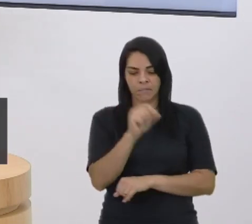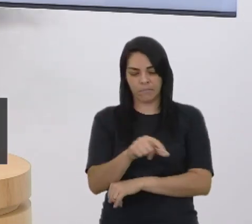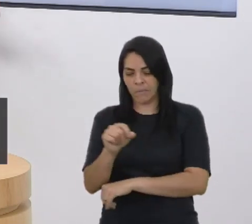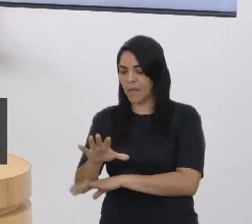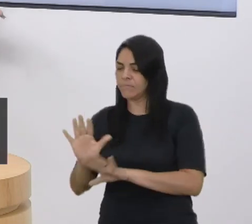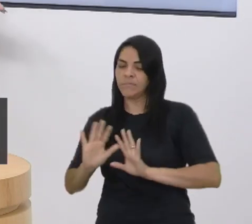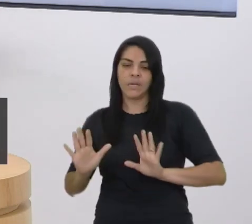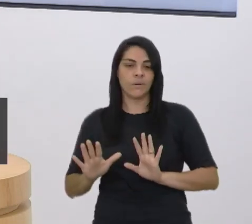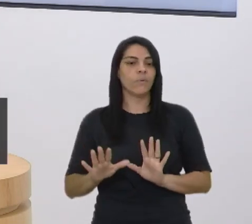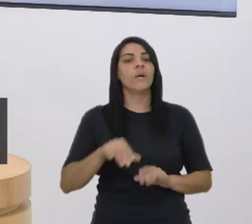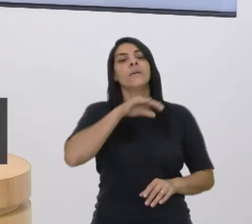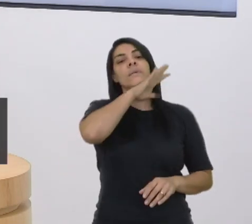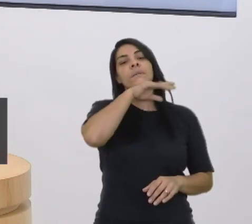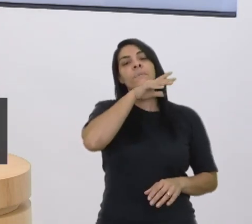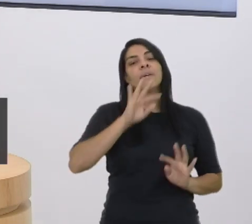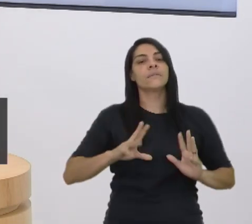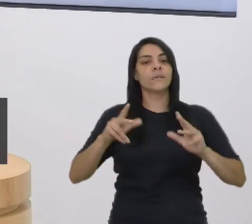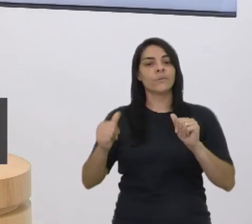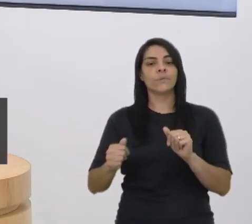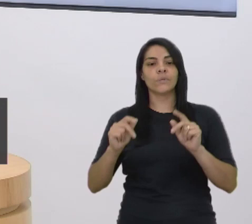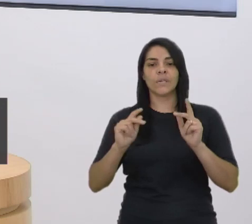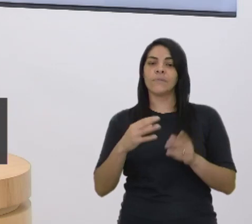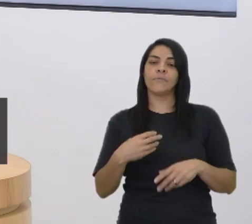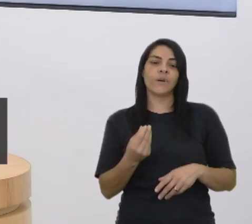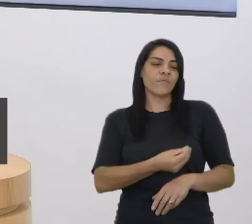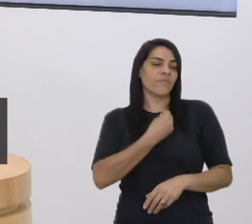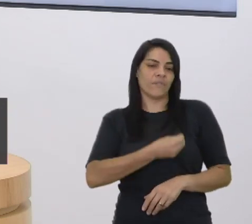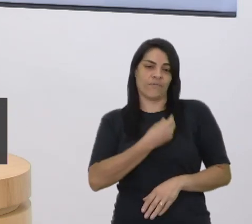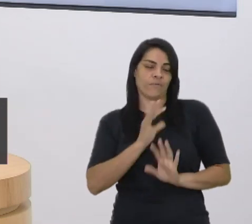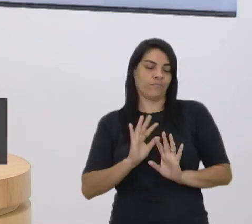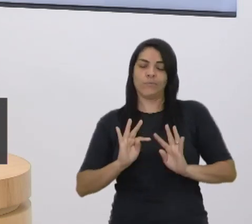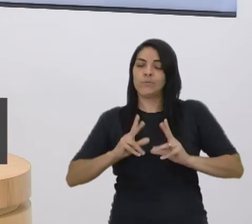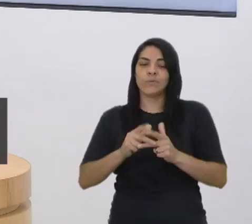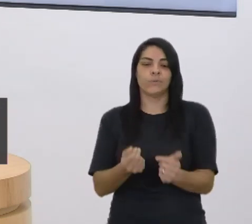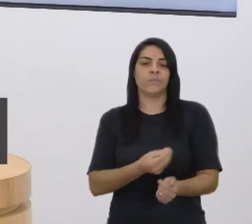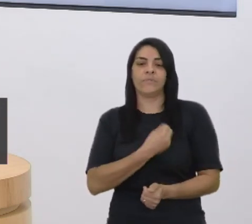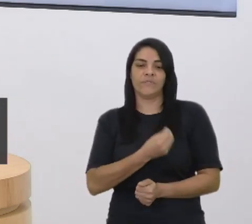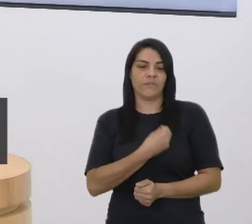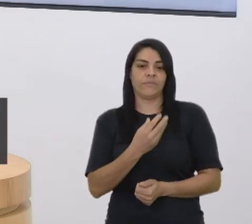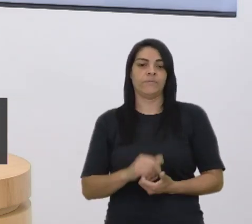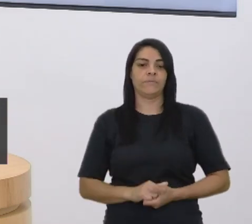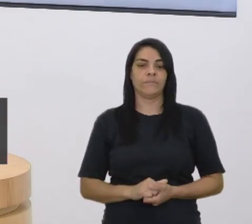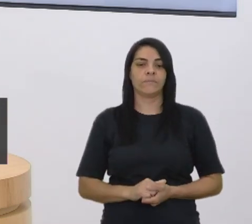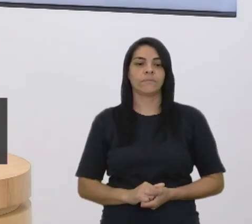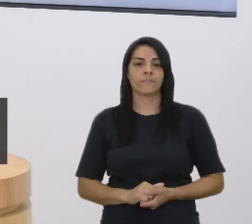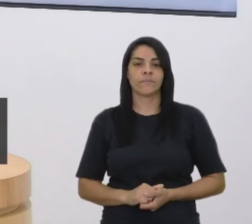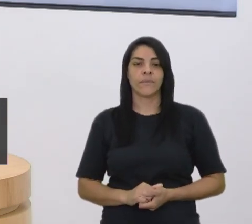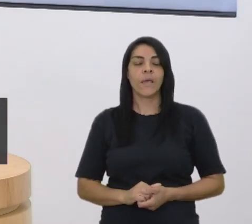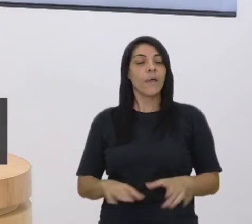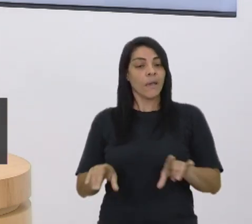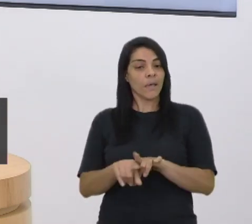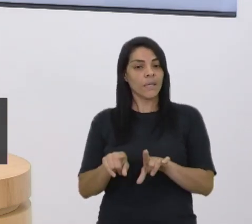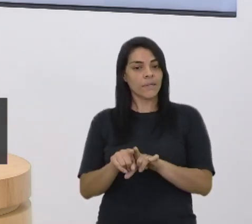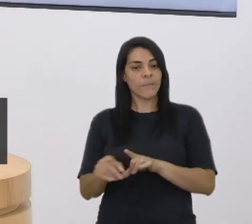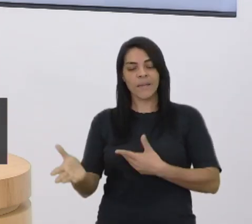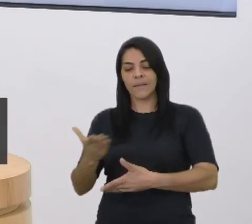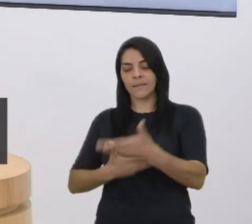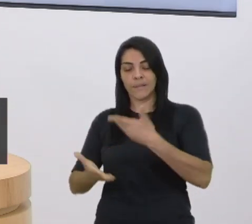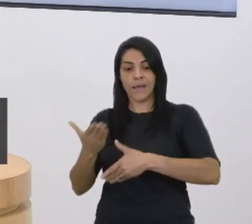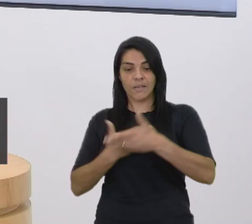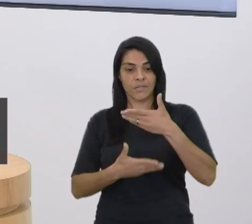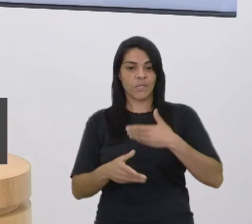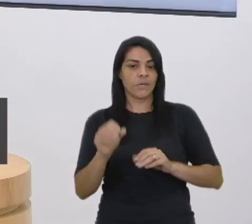micro-organismos e o que é não vivo. E tá tudo bem, né? Por exemplo, vírus é não vivo. E que interagem de uma